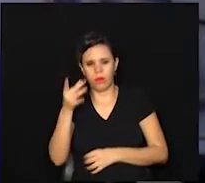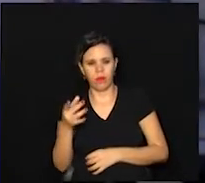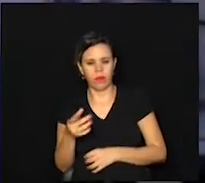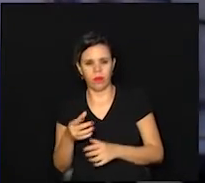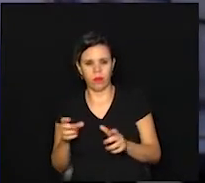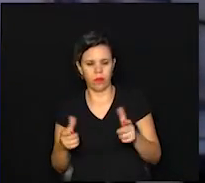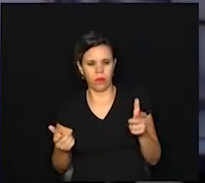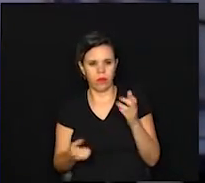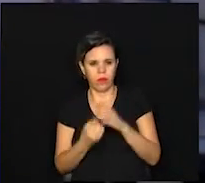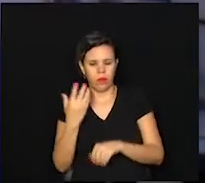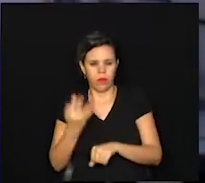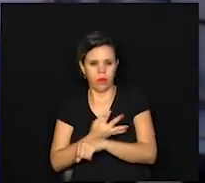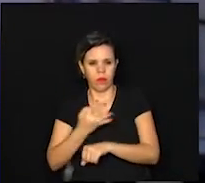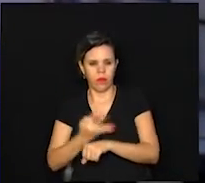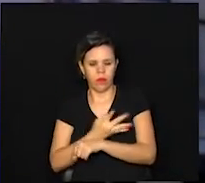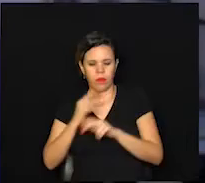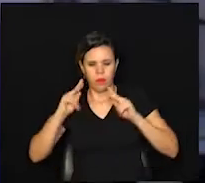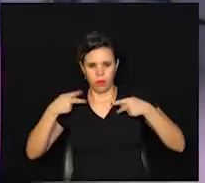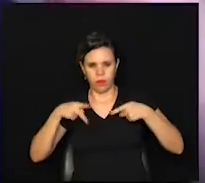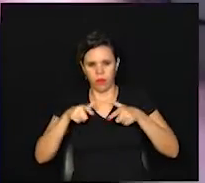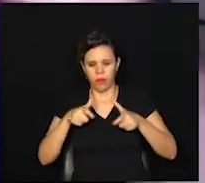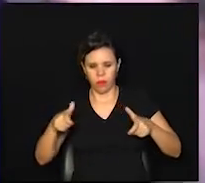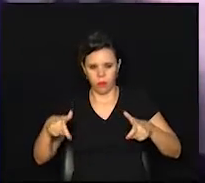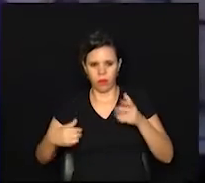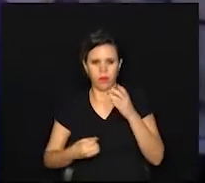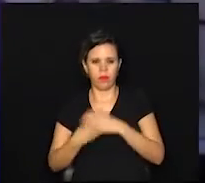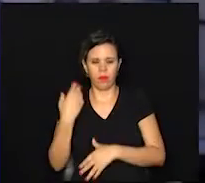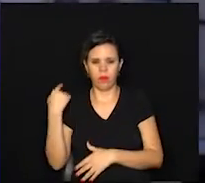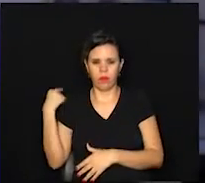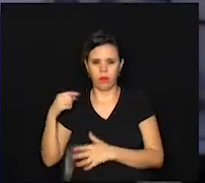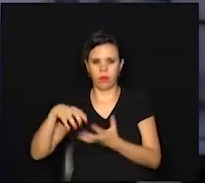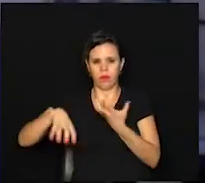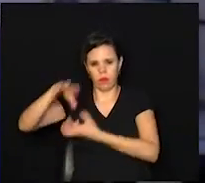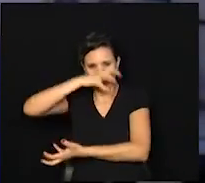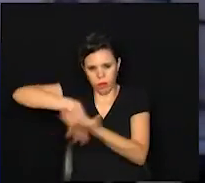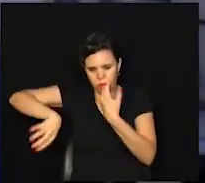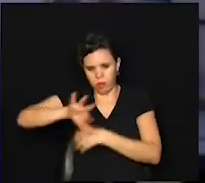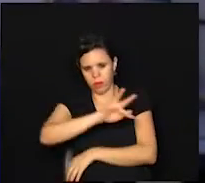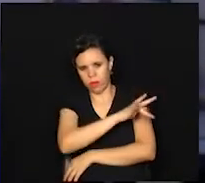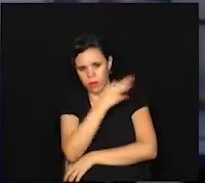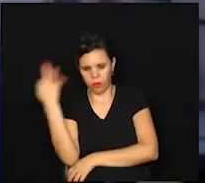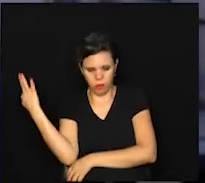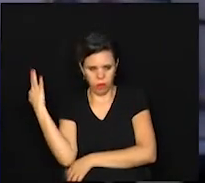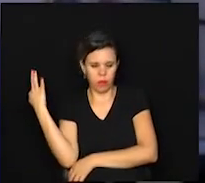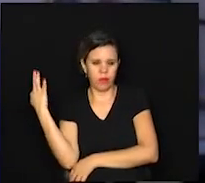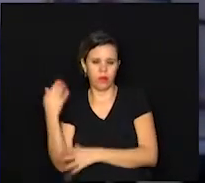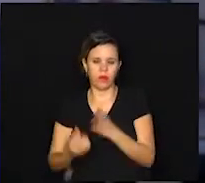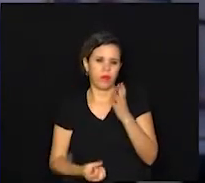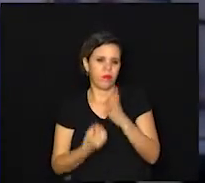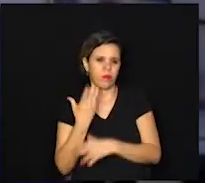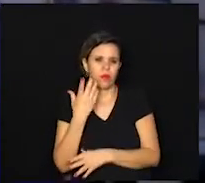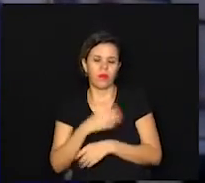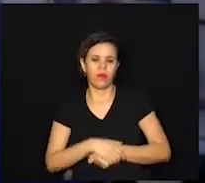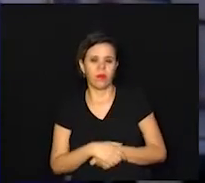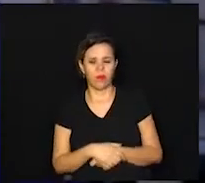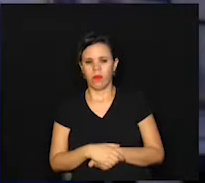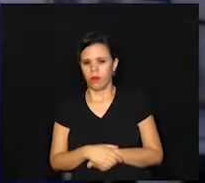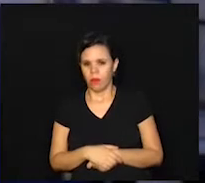da humanidade. Né? Aconteceu com a Revolução Francesa, né? Aconteceu